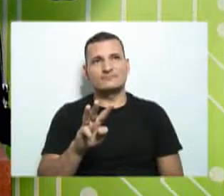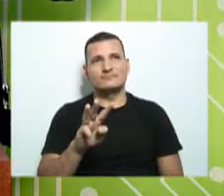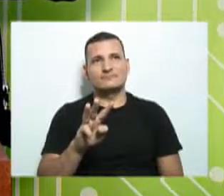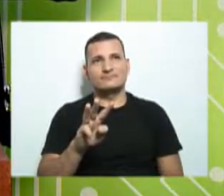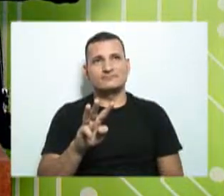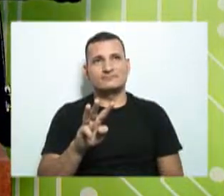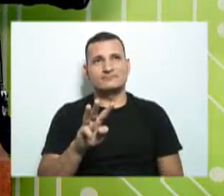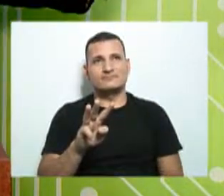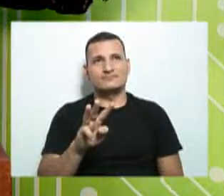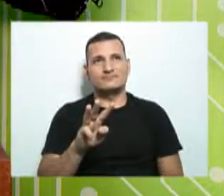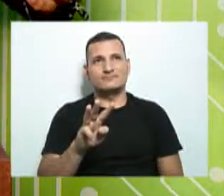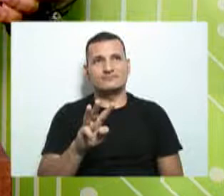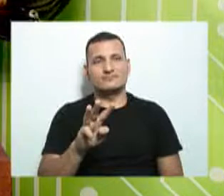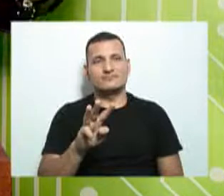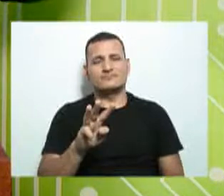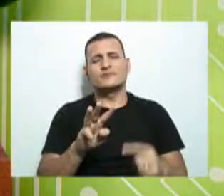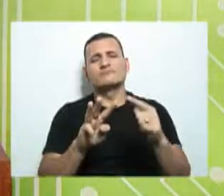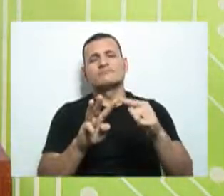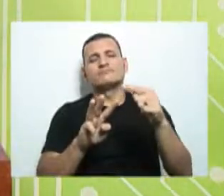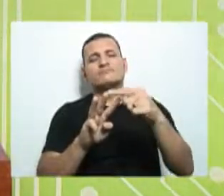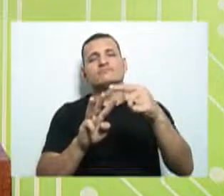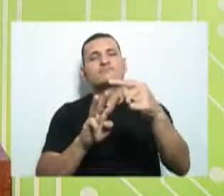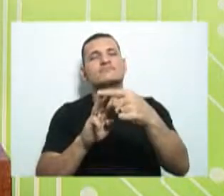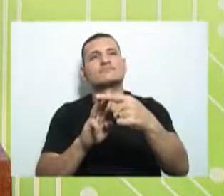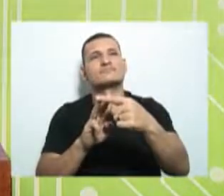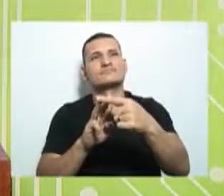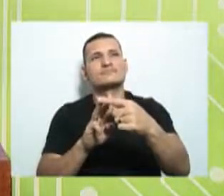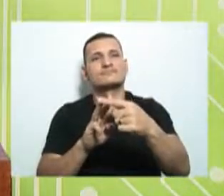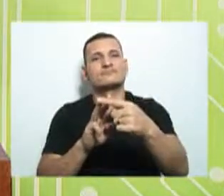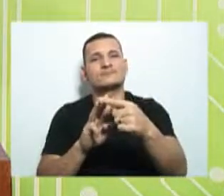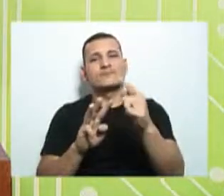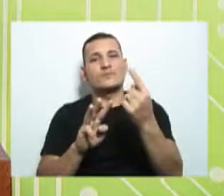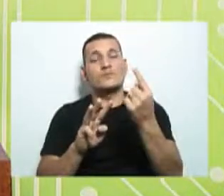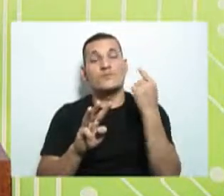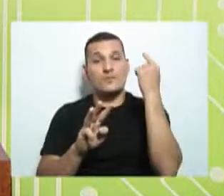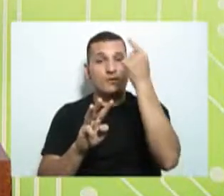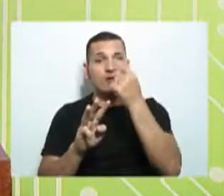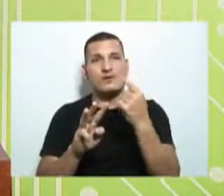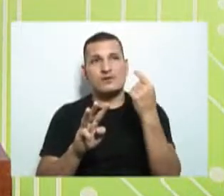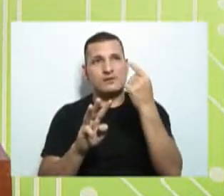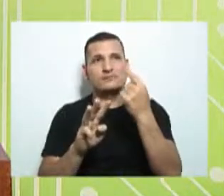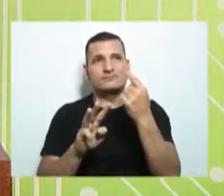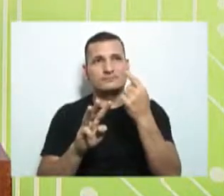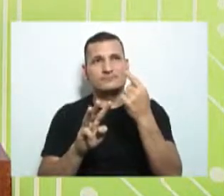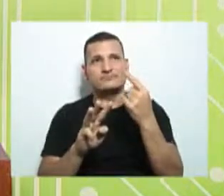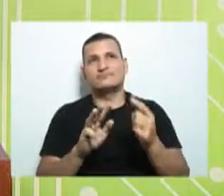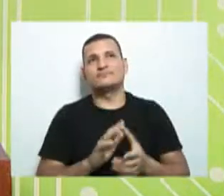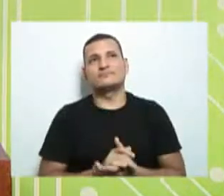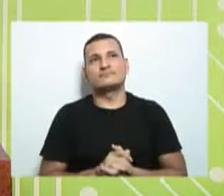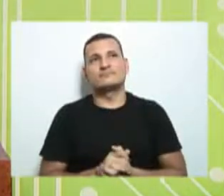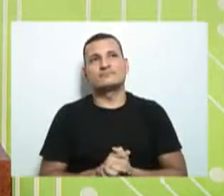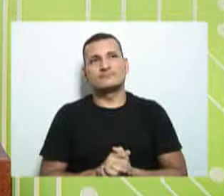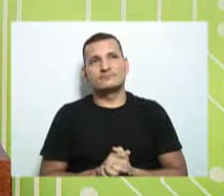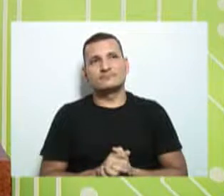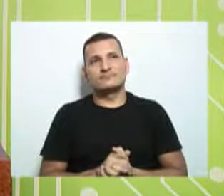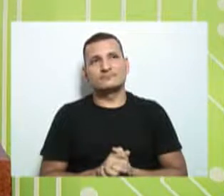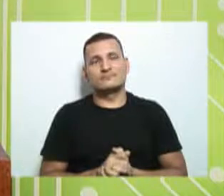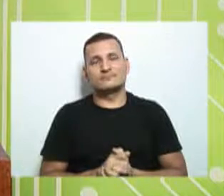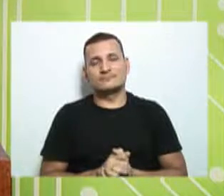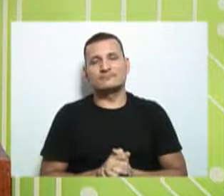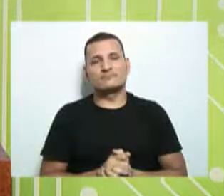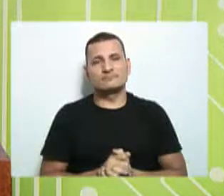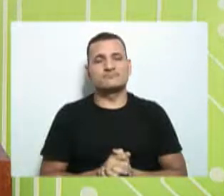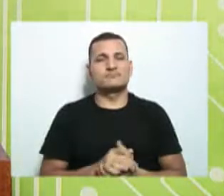tomo o terceiro. Truc! O que passou então? Passou 1 hora. Eu não espero meia hora para tomar o primeiro e nem conto meia hora depois que eu